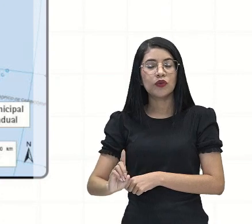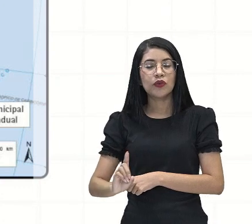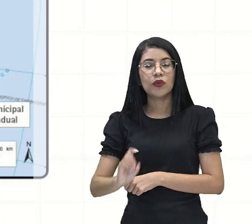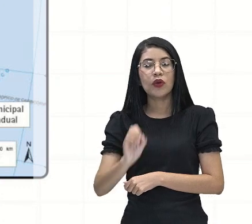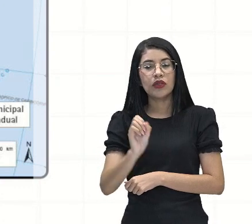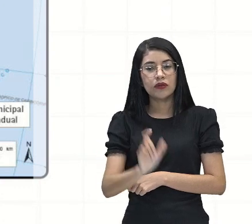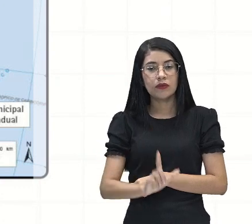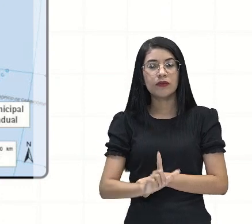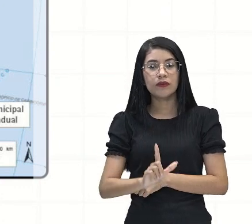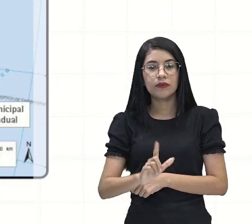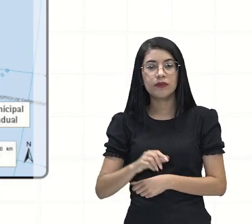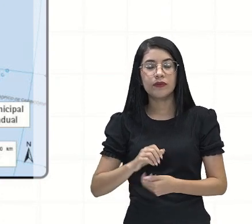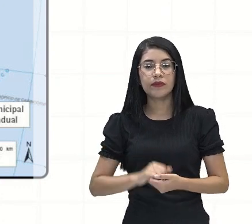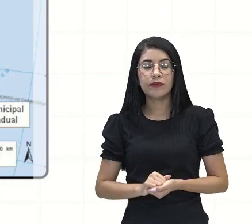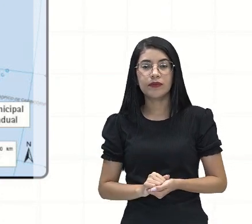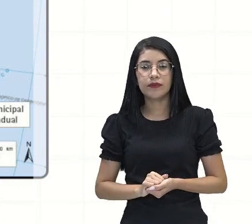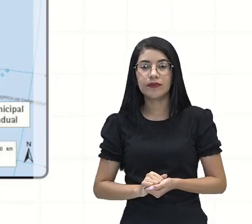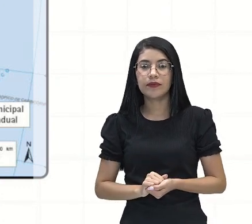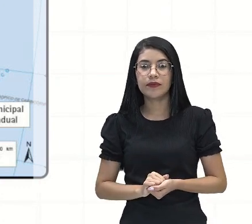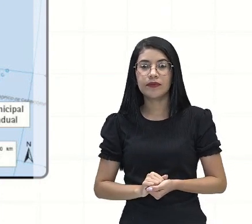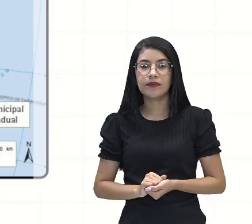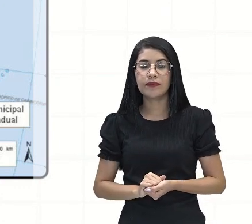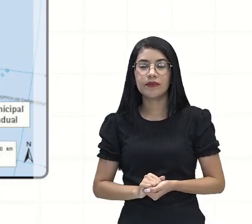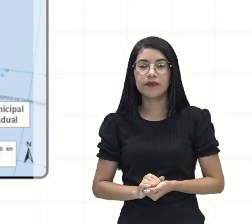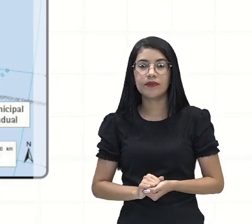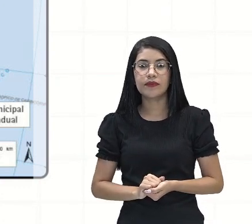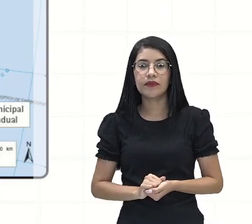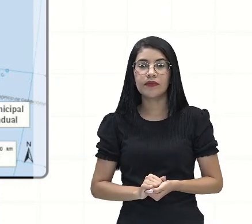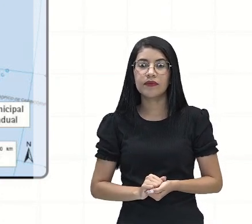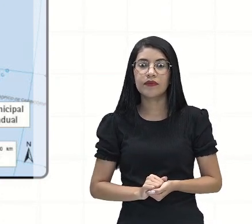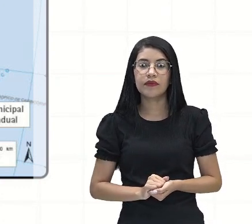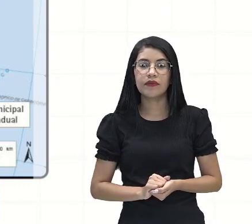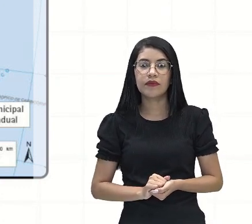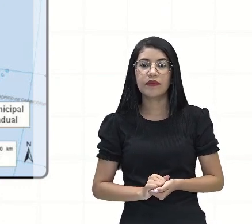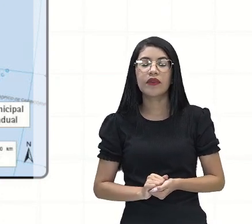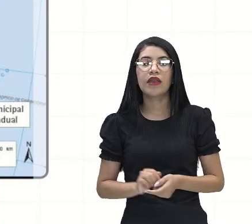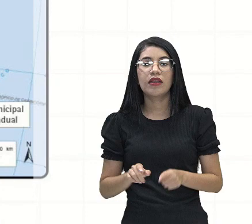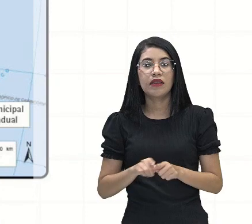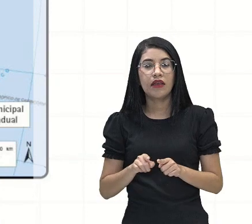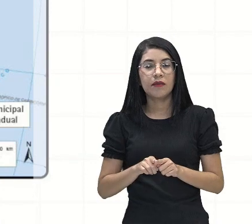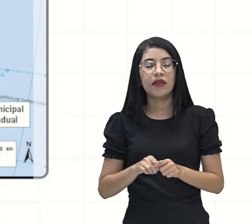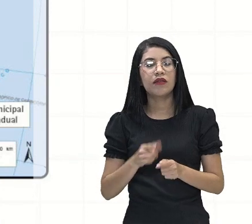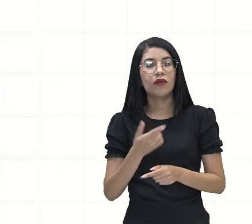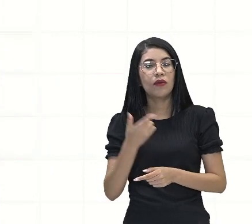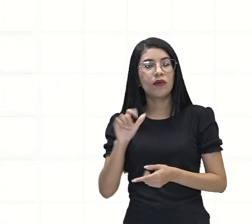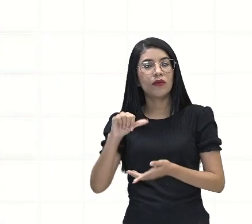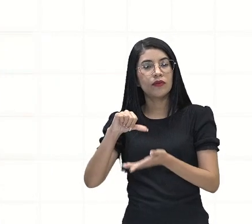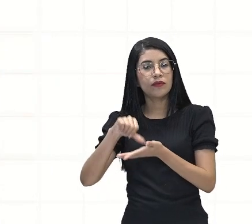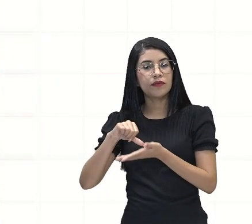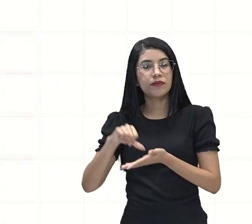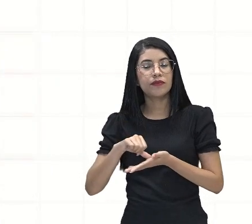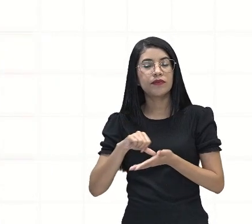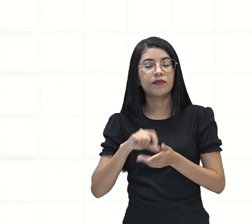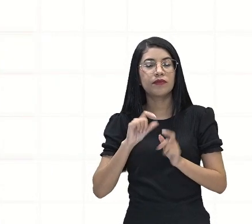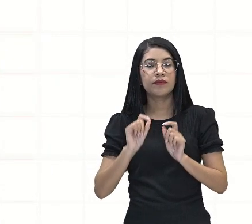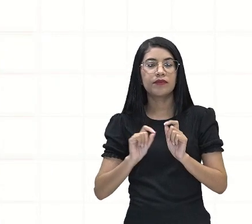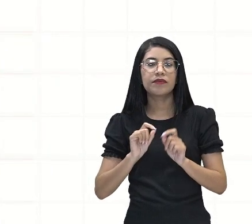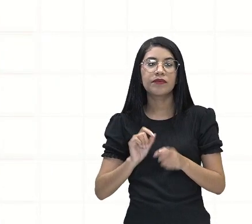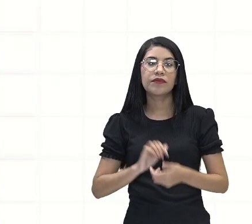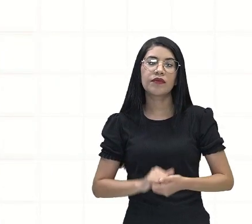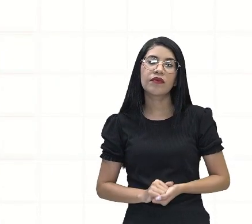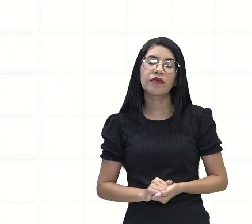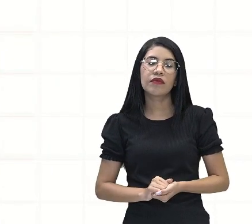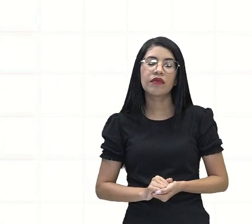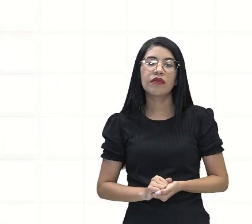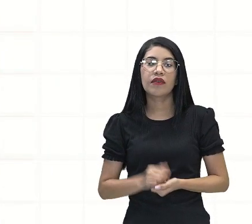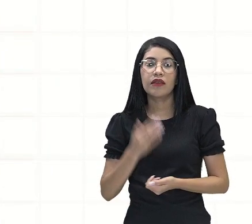território brasileiro e aí a gente tem mais mapas para mostrar para vocês tá o próximo mapa que